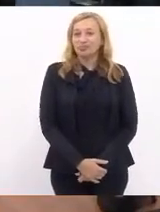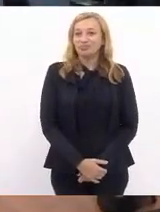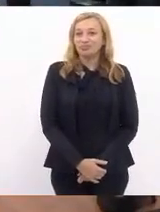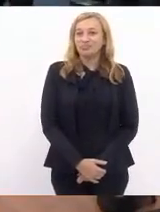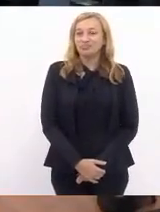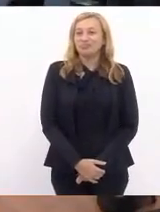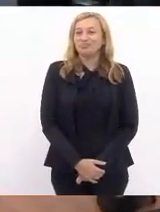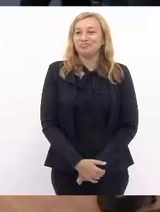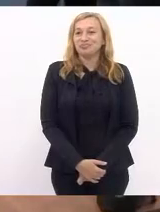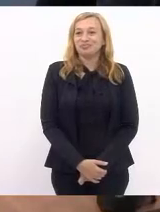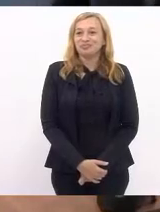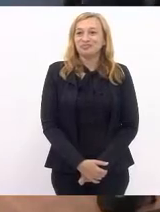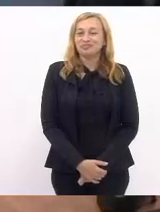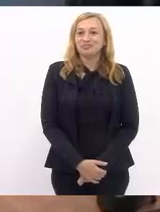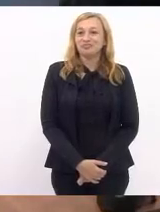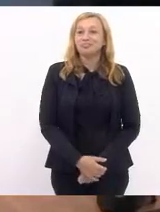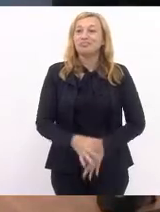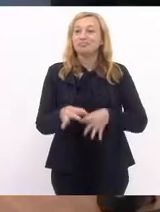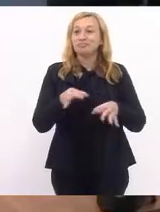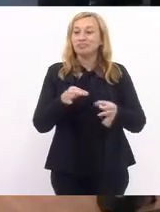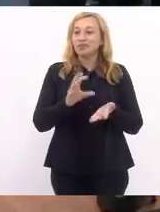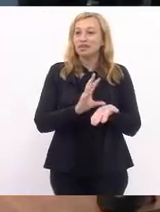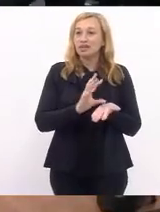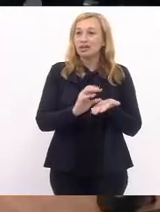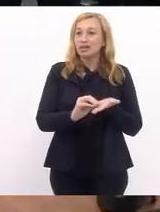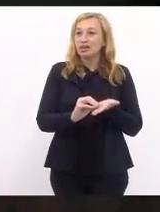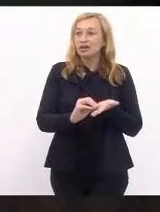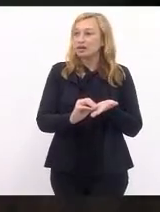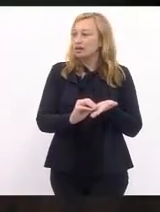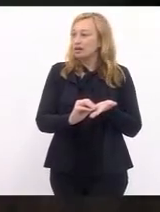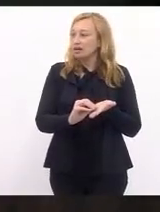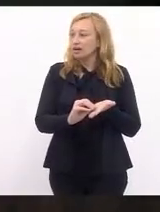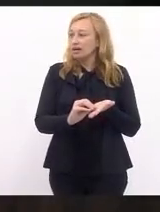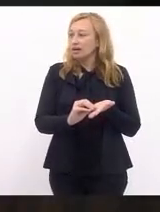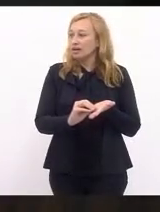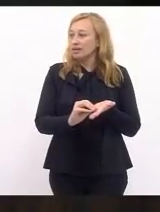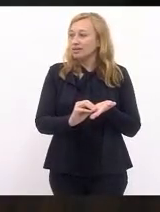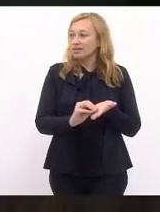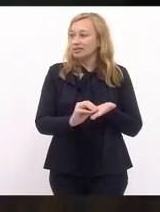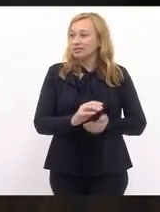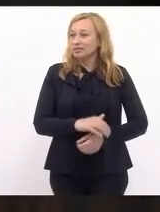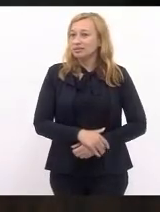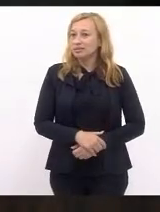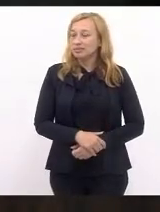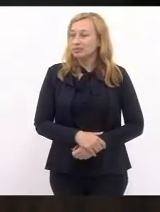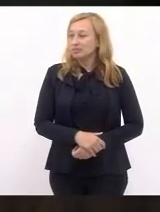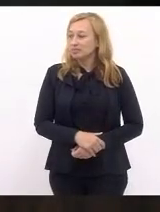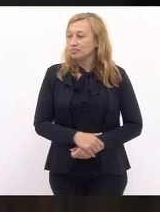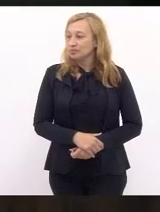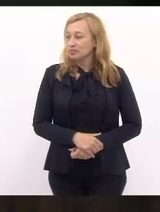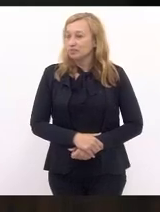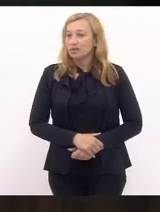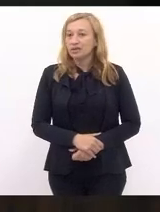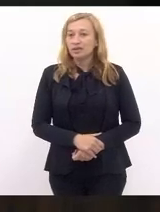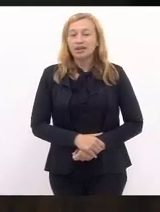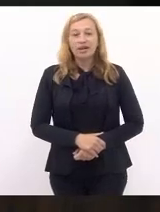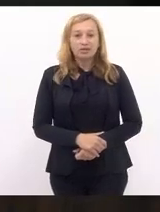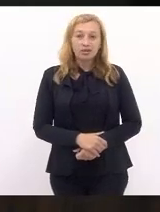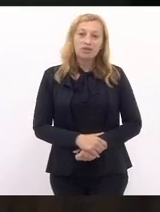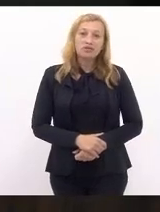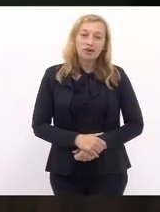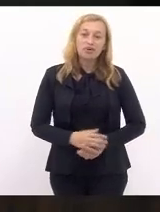vamos preparando a área para que a gente possa ali aqui para depois terminal os trabalhos